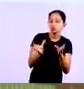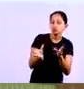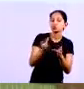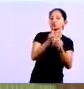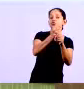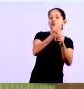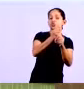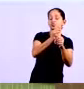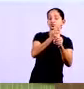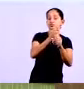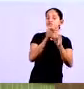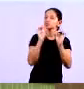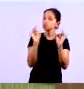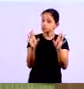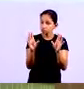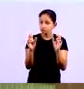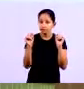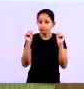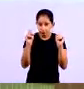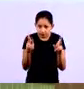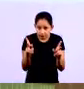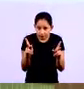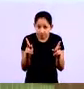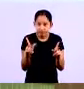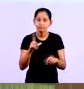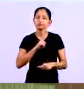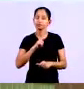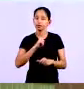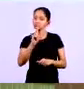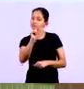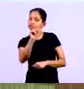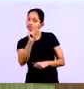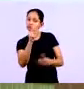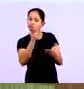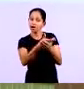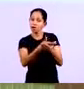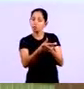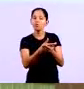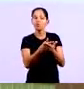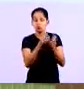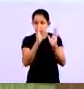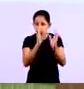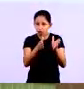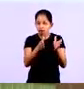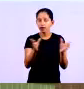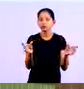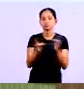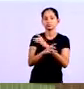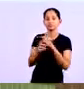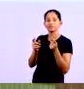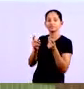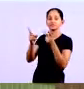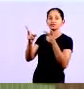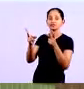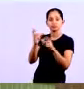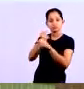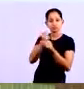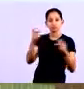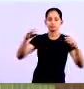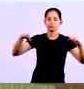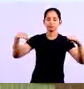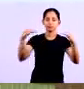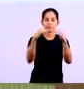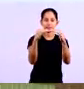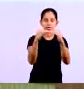mercadoria. Ok? Teve lucro, paga o imposto. Não teve lucro, não paga imposto. Ok?